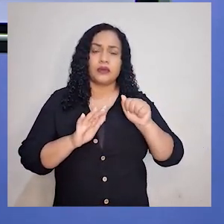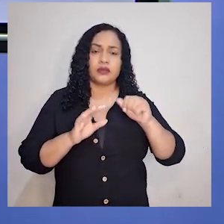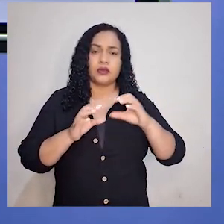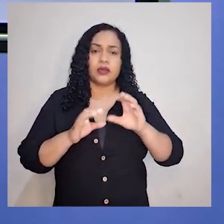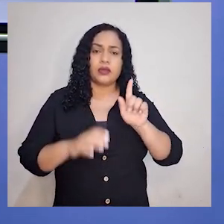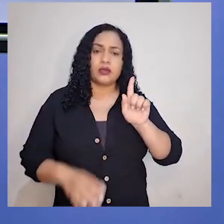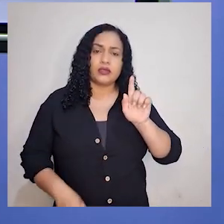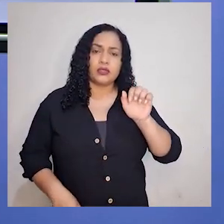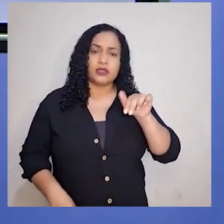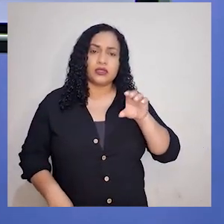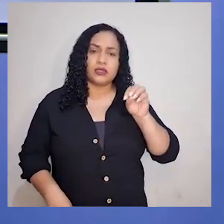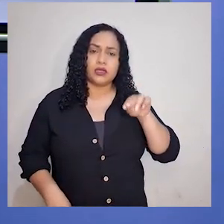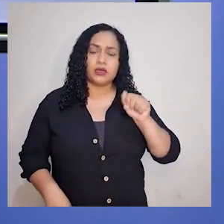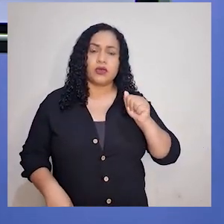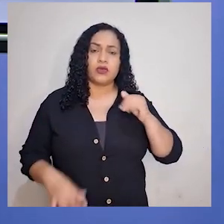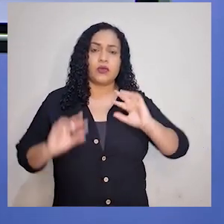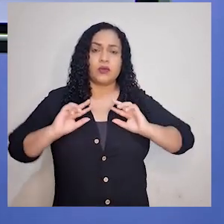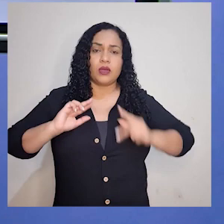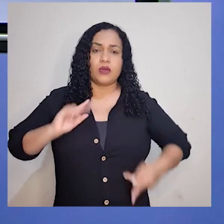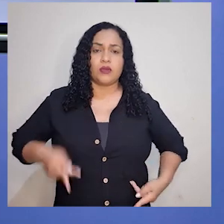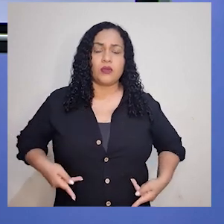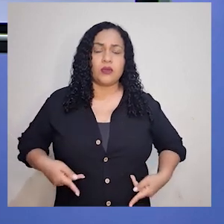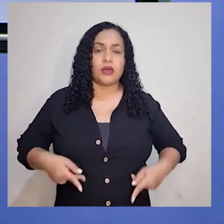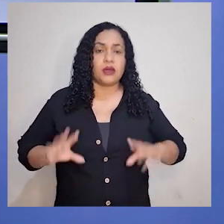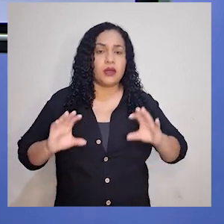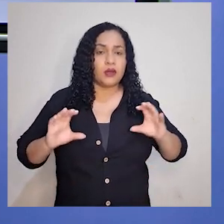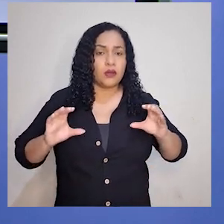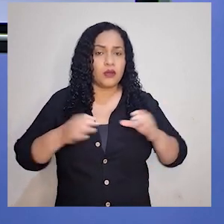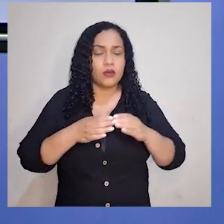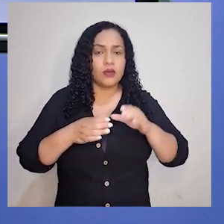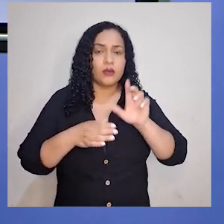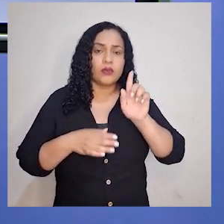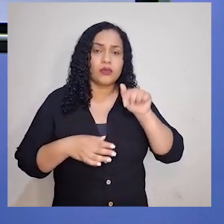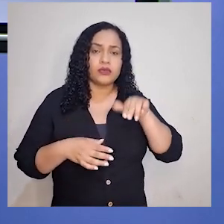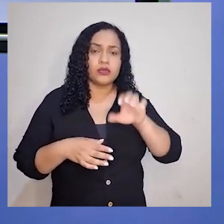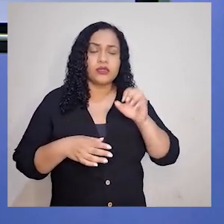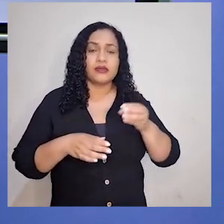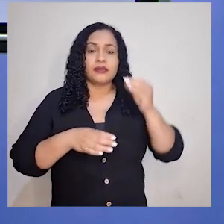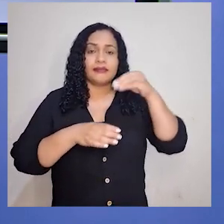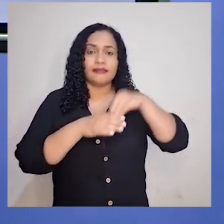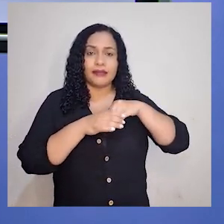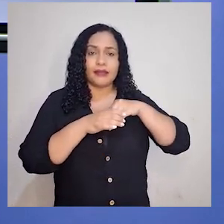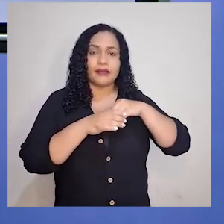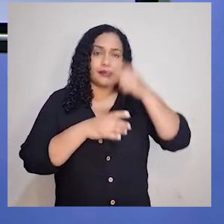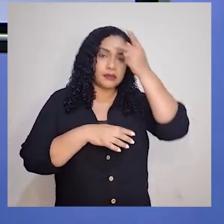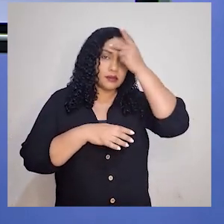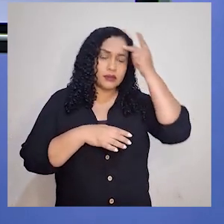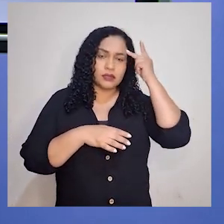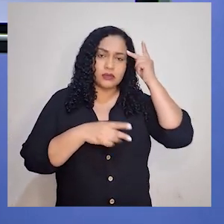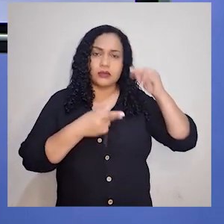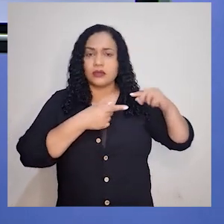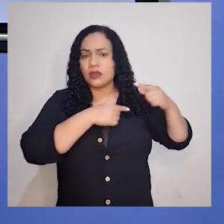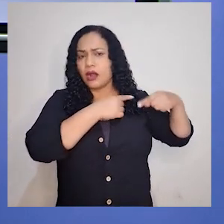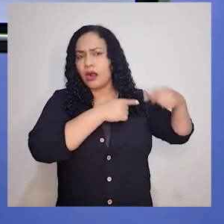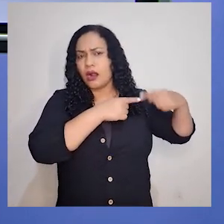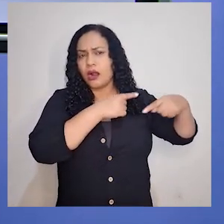espécie é chamado genoma. Então, o genoma humano, o que é isso? É o conjunto de genes que nós temos, de todos os genes dos seres